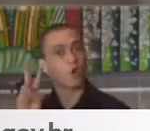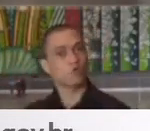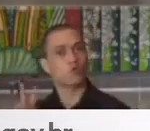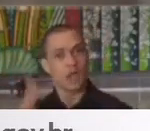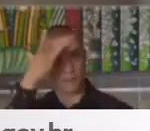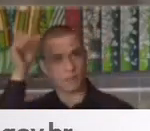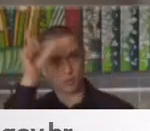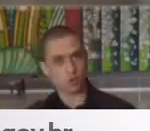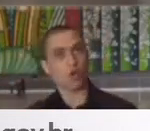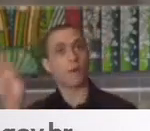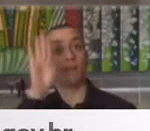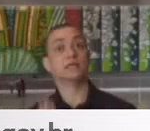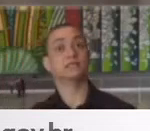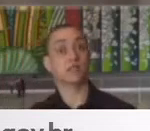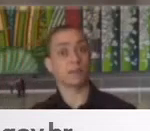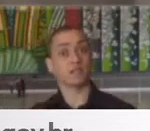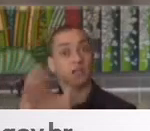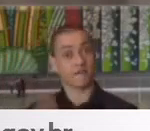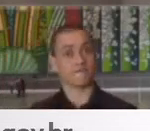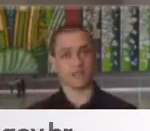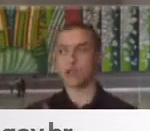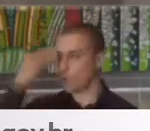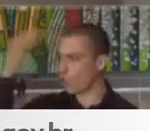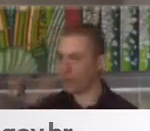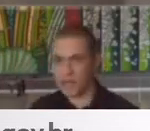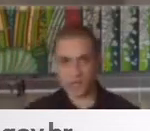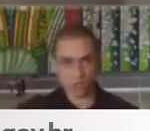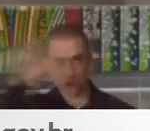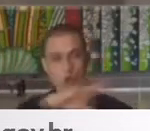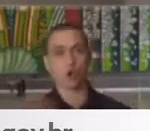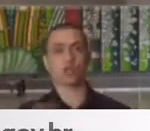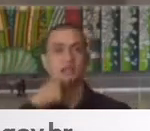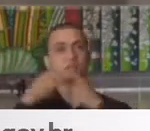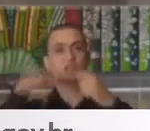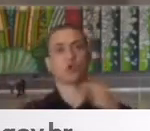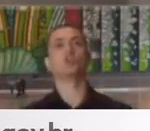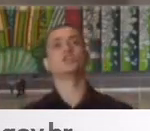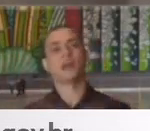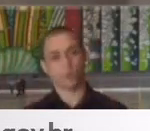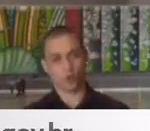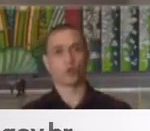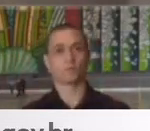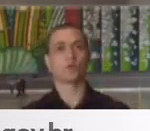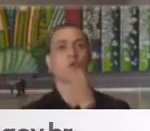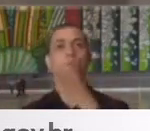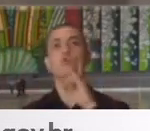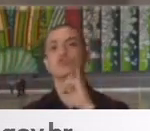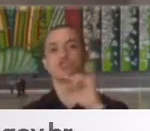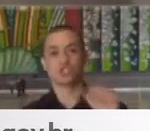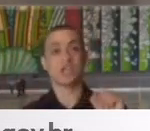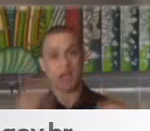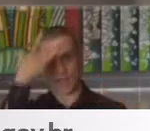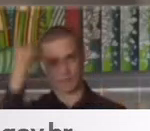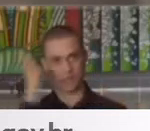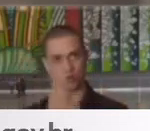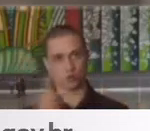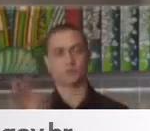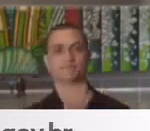e salvar vidas. Muito obrigado a todos. Nossa coletiva de hoje está encerrada. Um bom dia. Nos veremos amanhã.